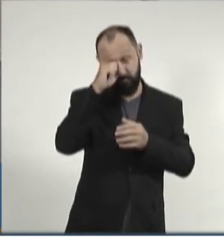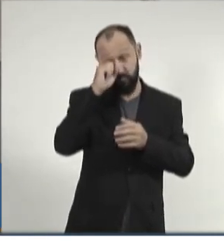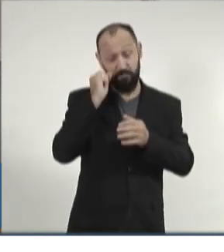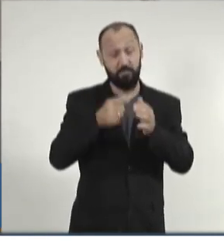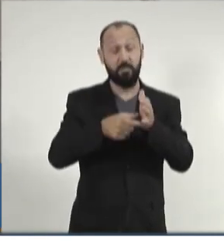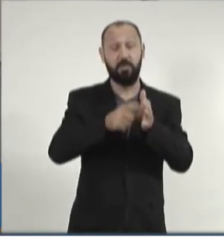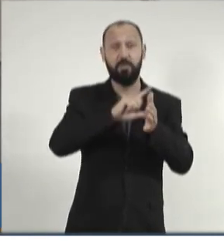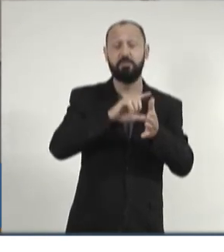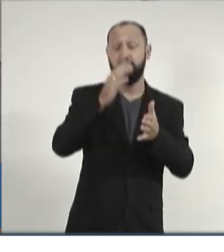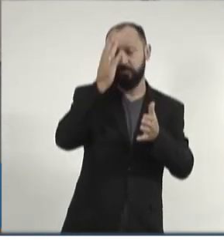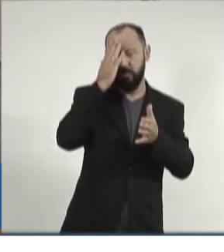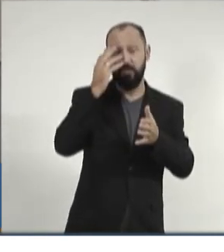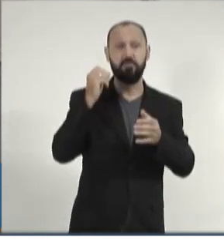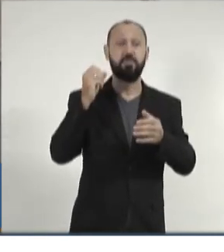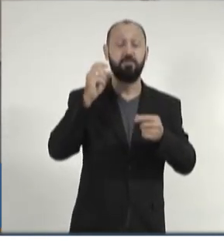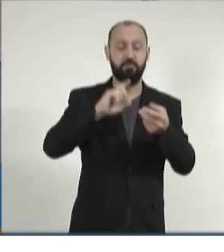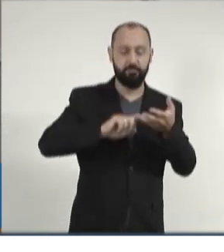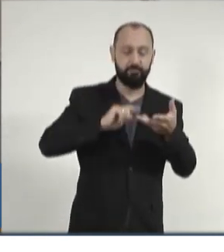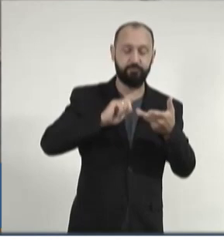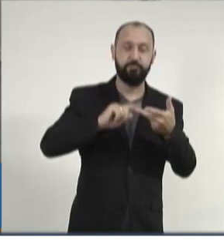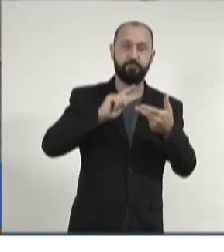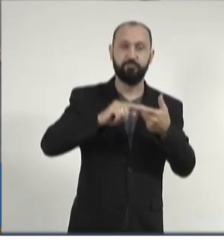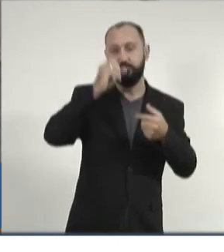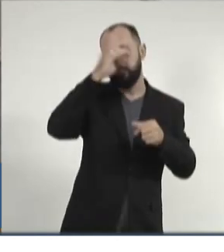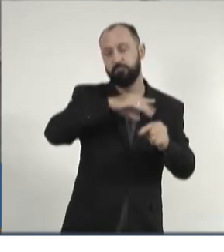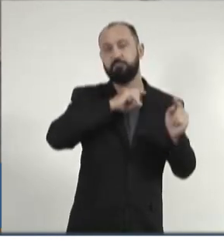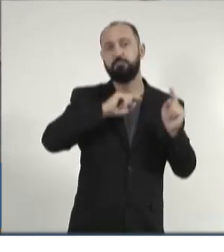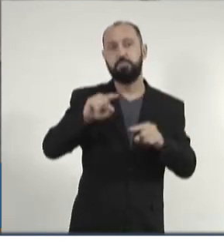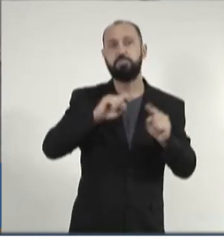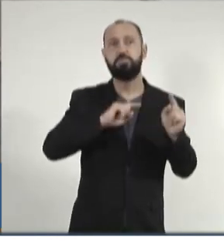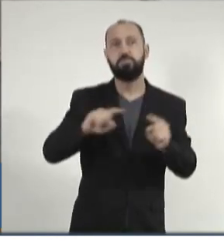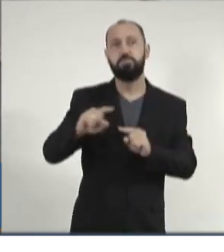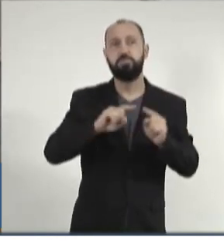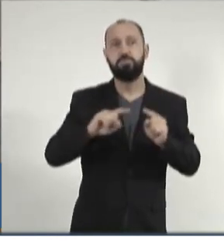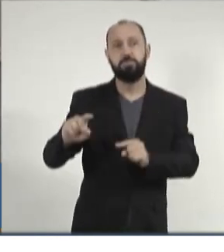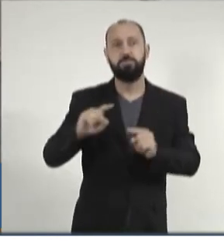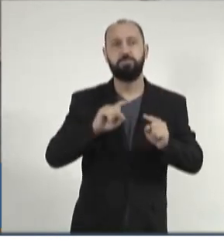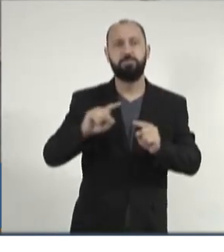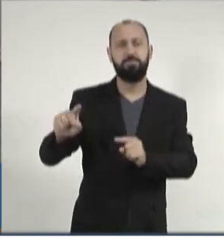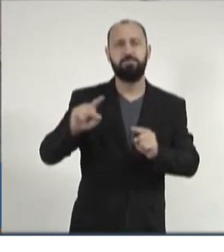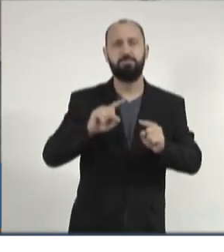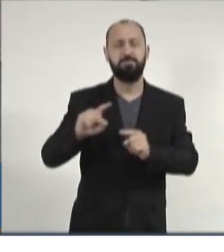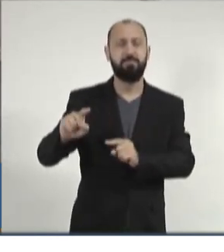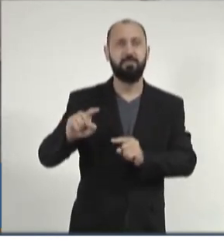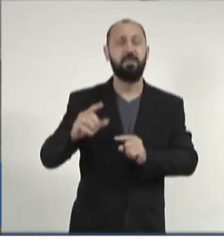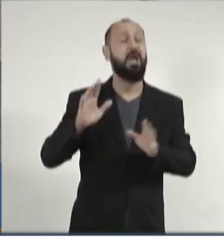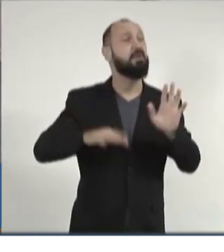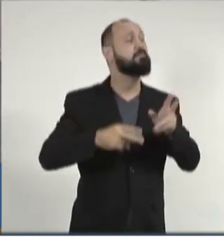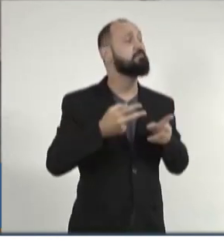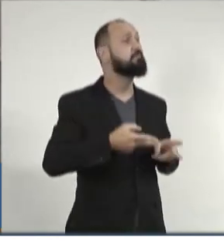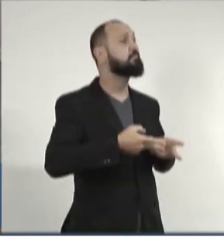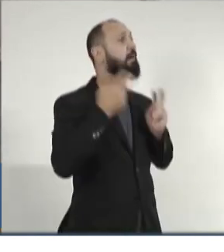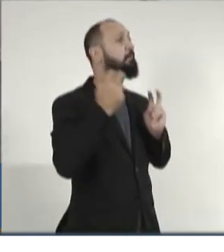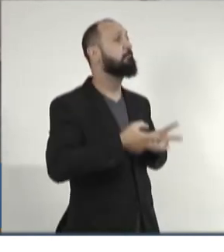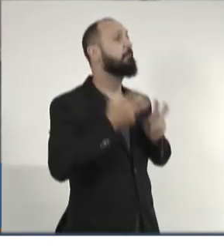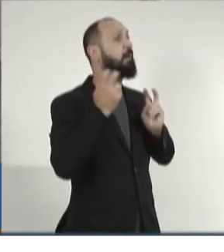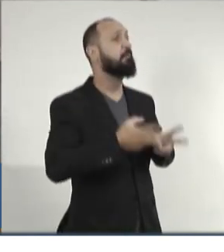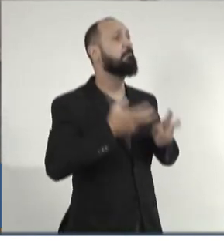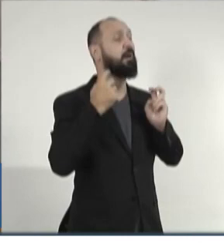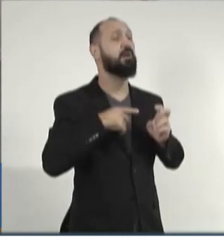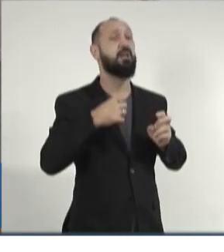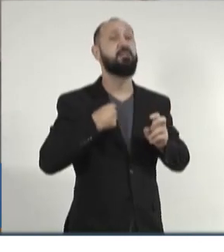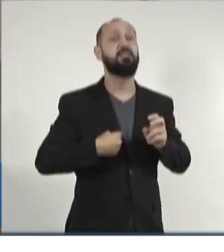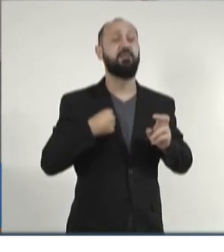desse dia ela já sofreu uma série de violências, muitas das vezes sequer percebendo que viveu um